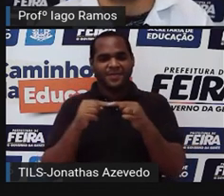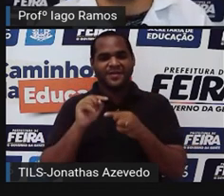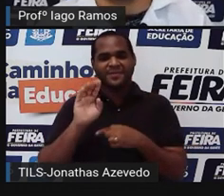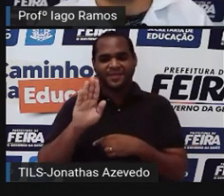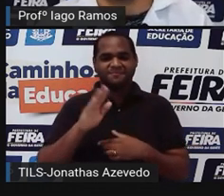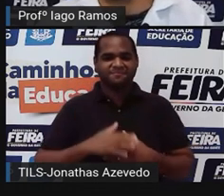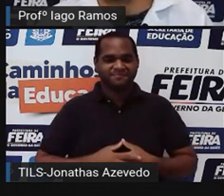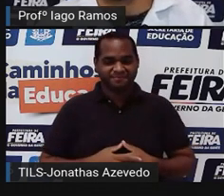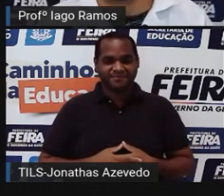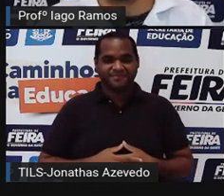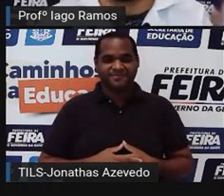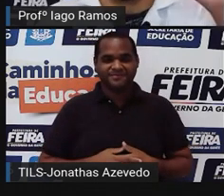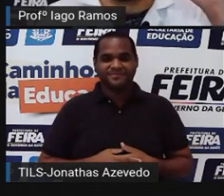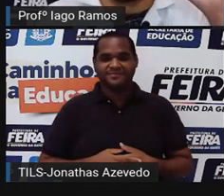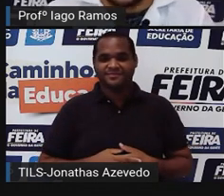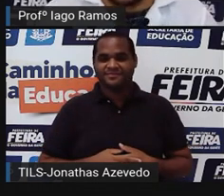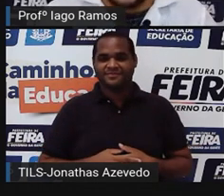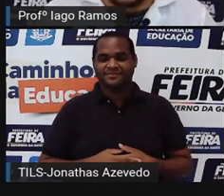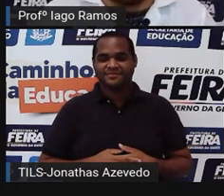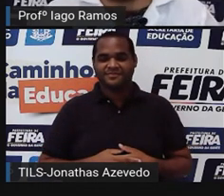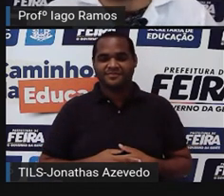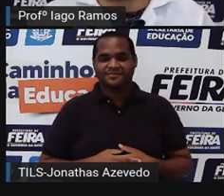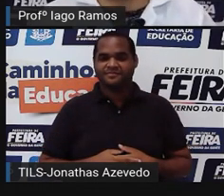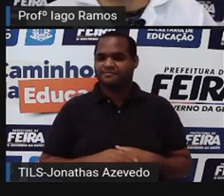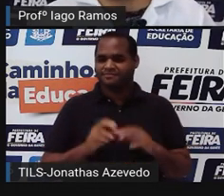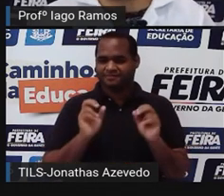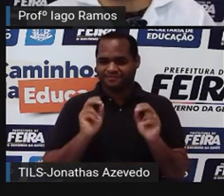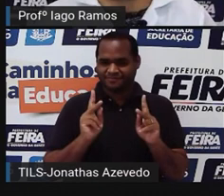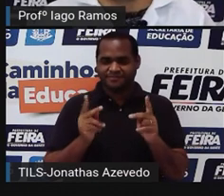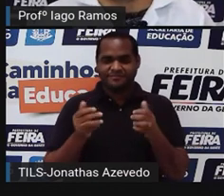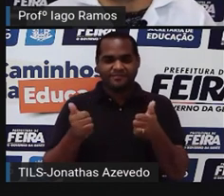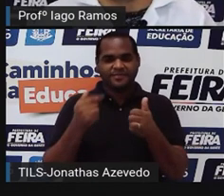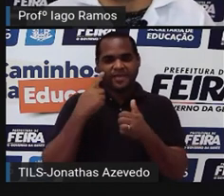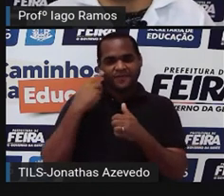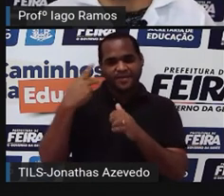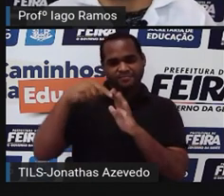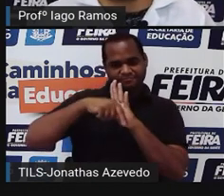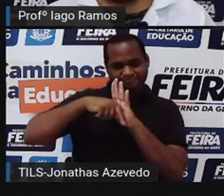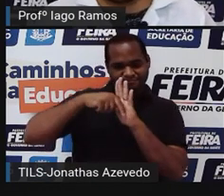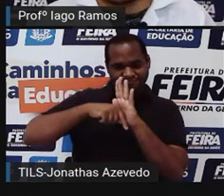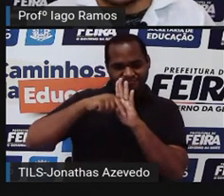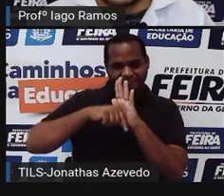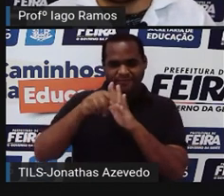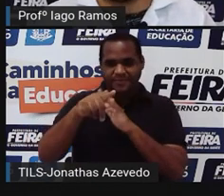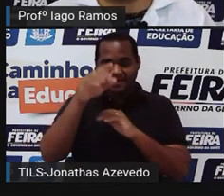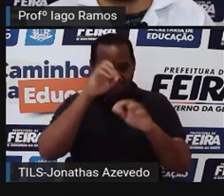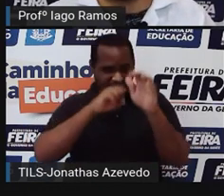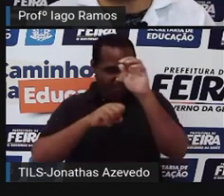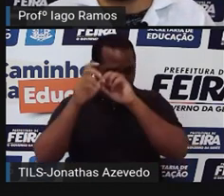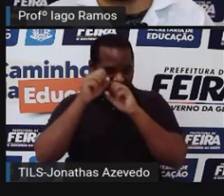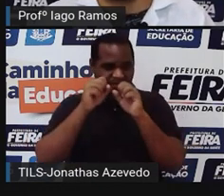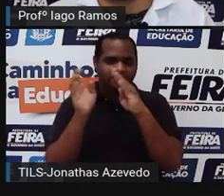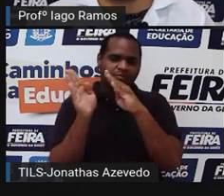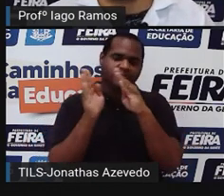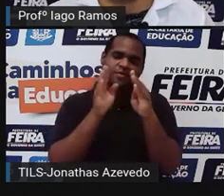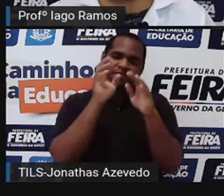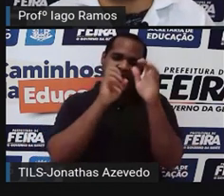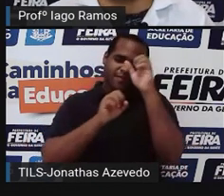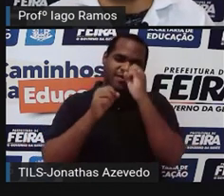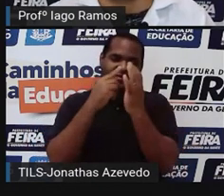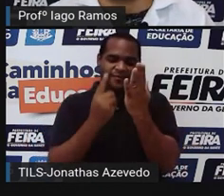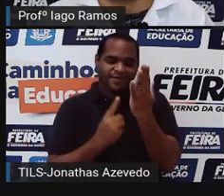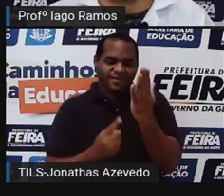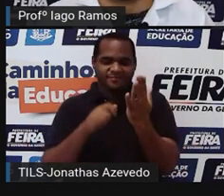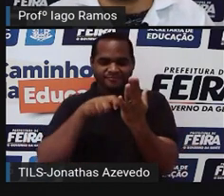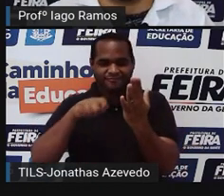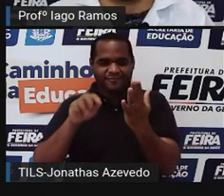a letra B, tá bom? Faça aí, né, uma avaliação do que você aprendeu nessa aula, tá? Escreve no seu caderninho aí,